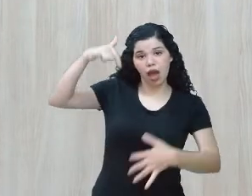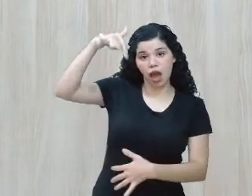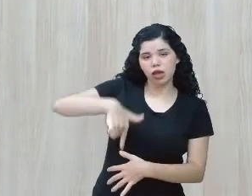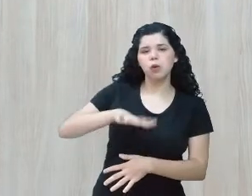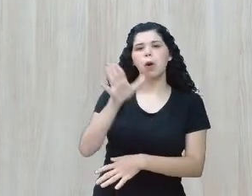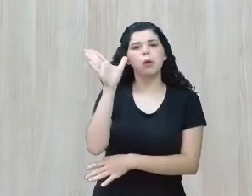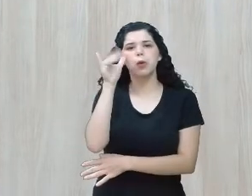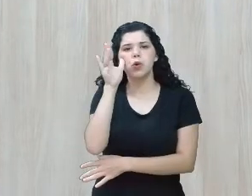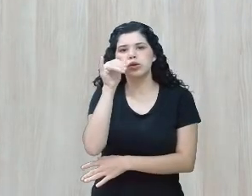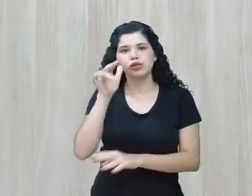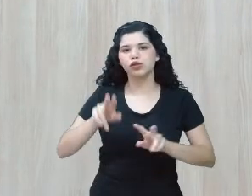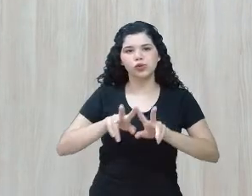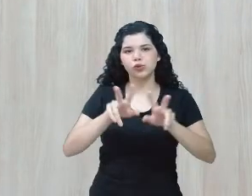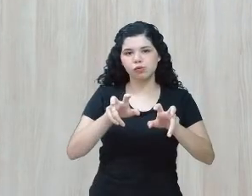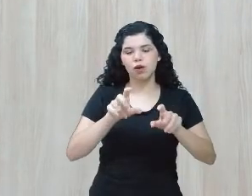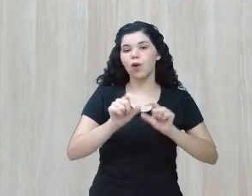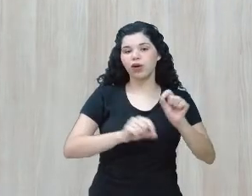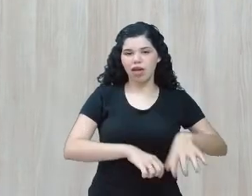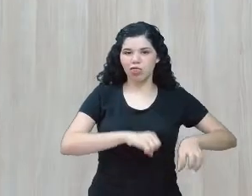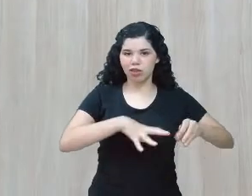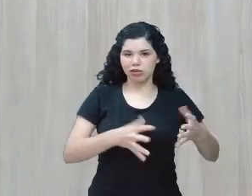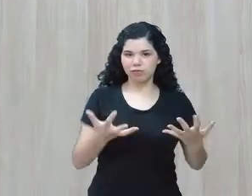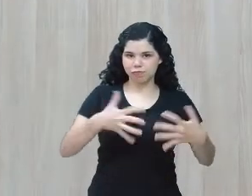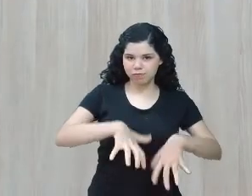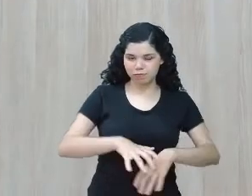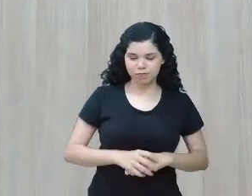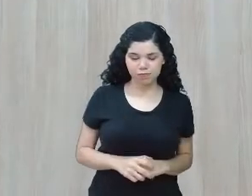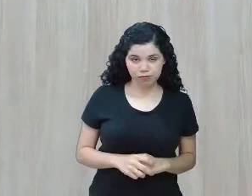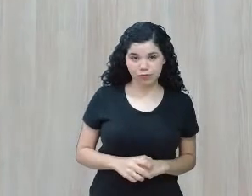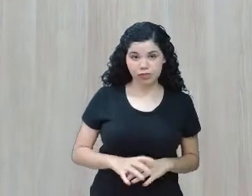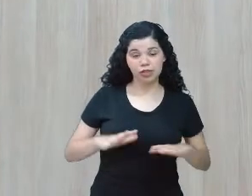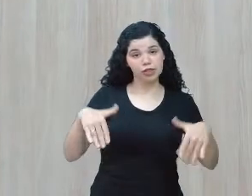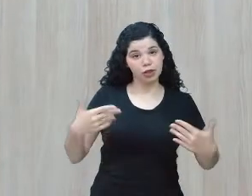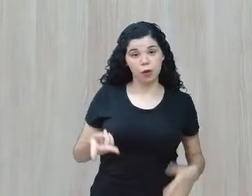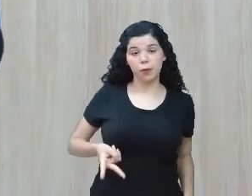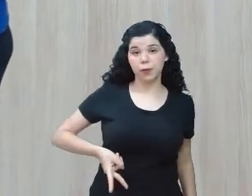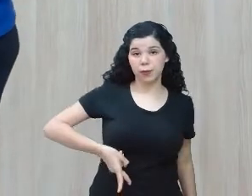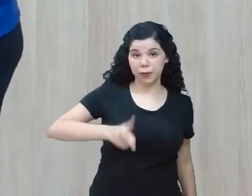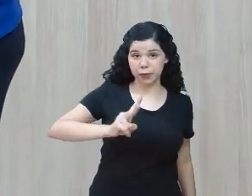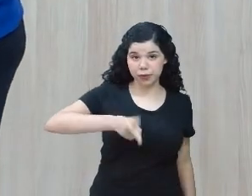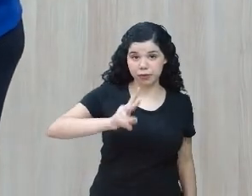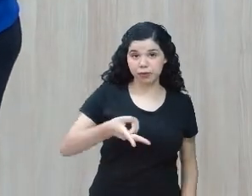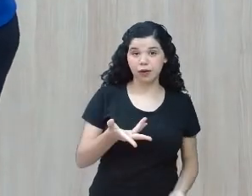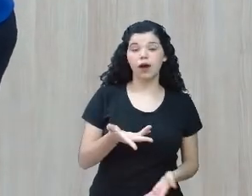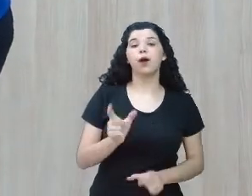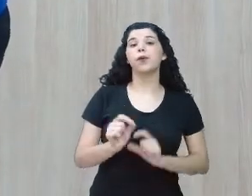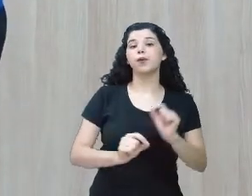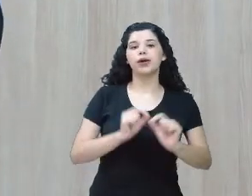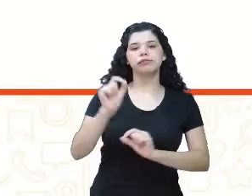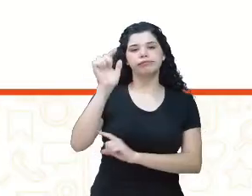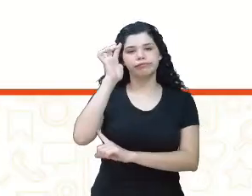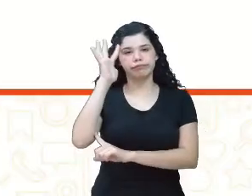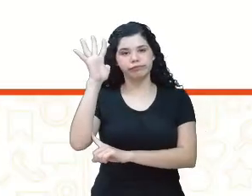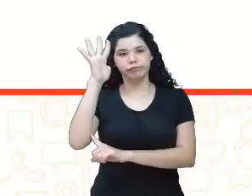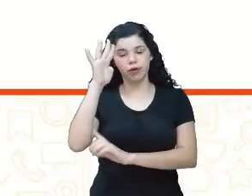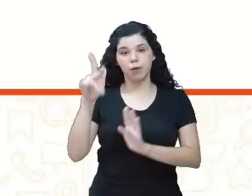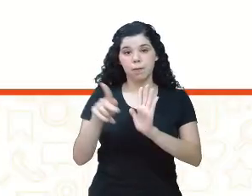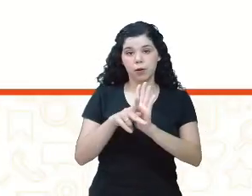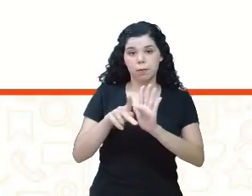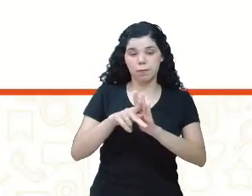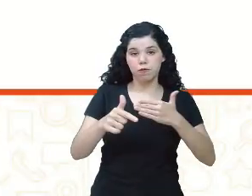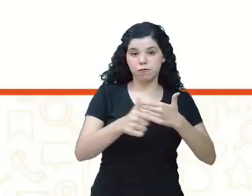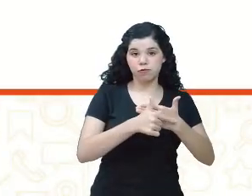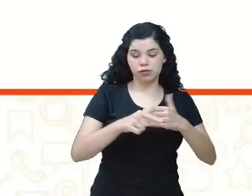sobre educação inclusiva. Bom, dando continuidade refletindo o papel do